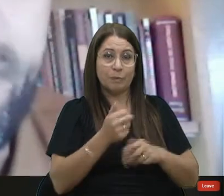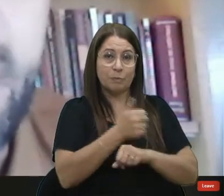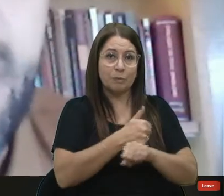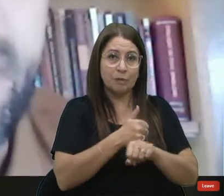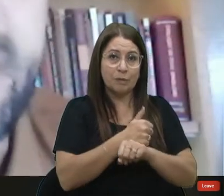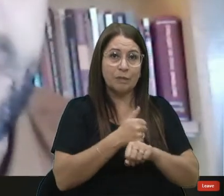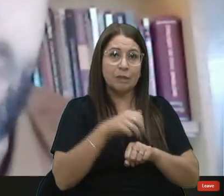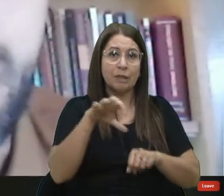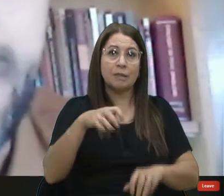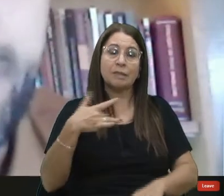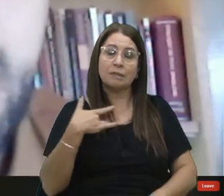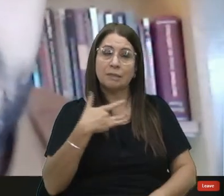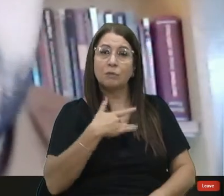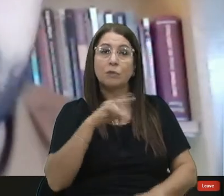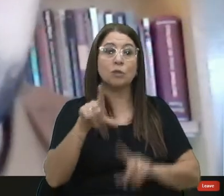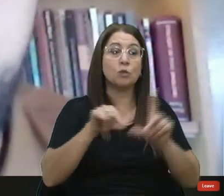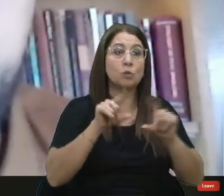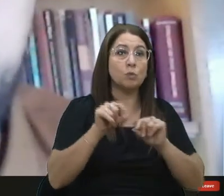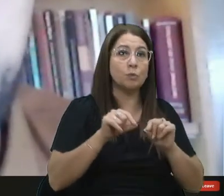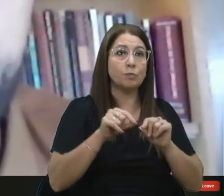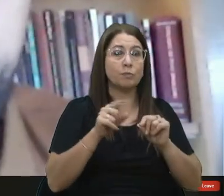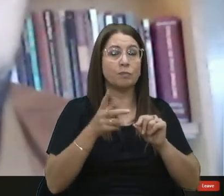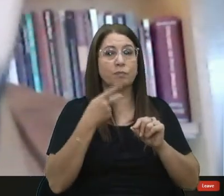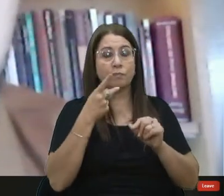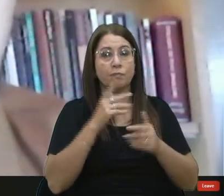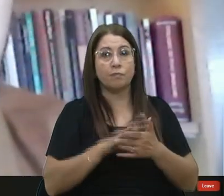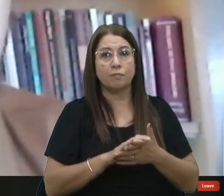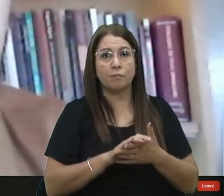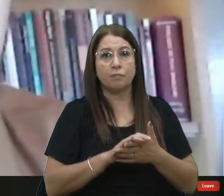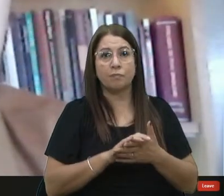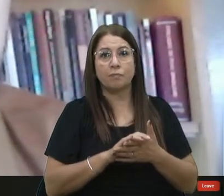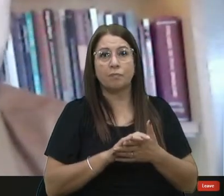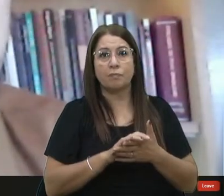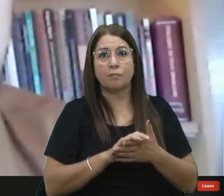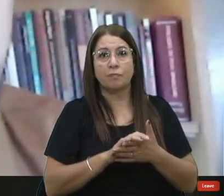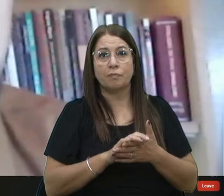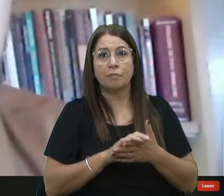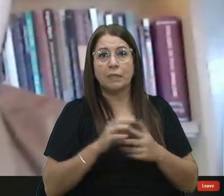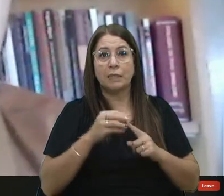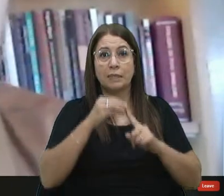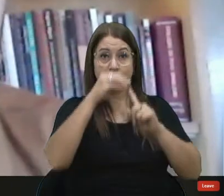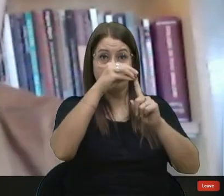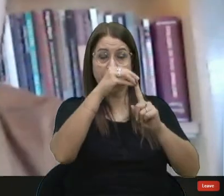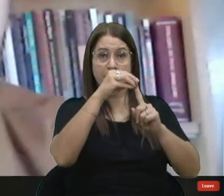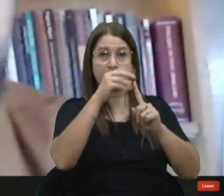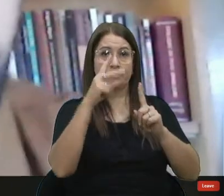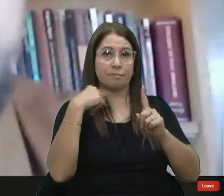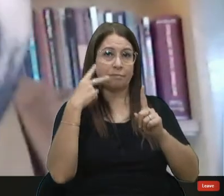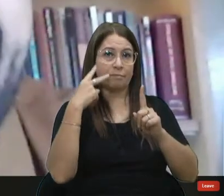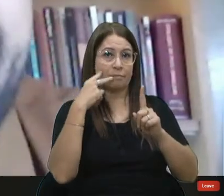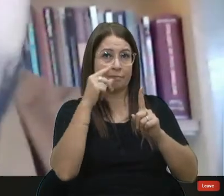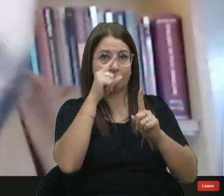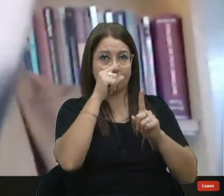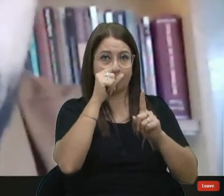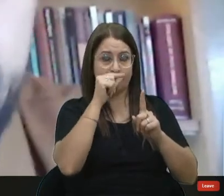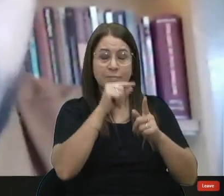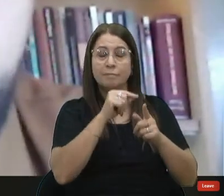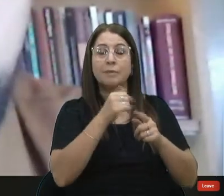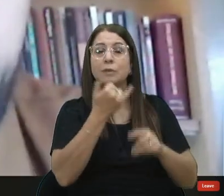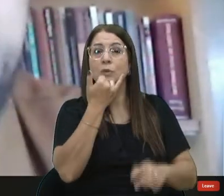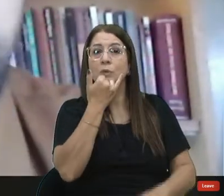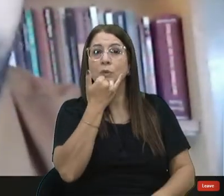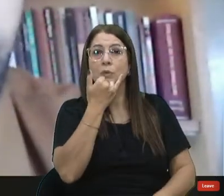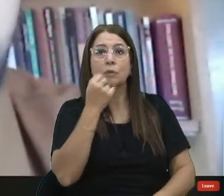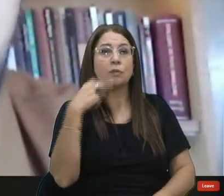saúde terem que fazer essa escolha. E eu só quero destacar vereador Fantinel falou desculpem,